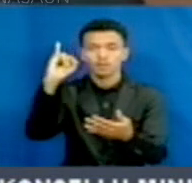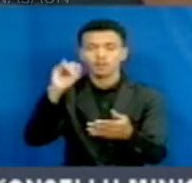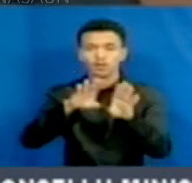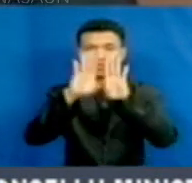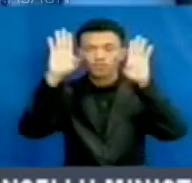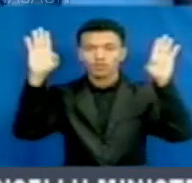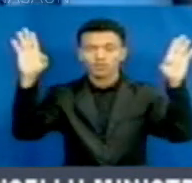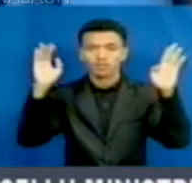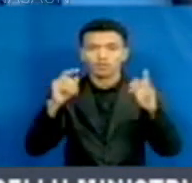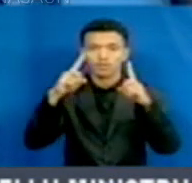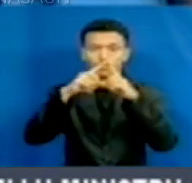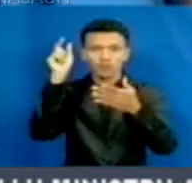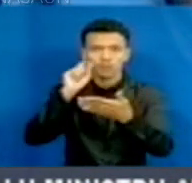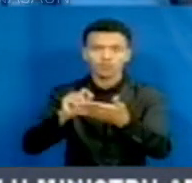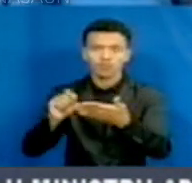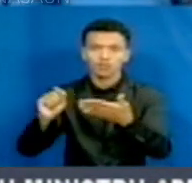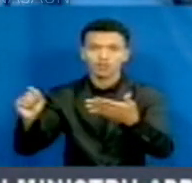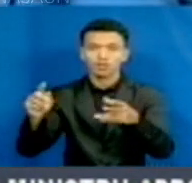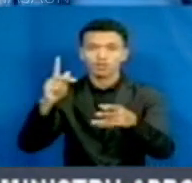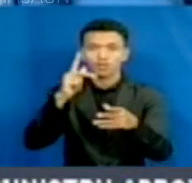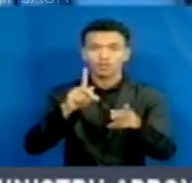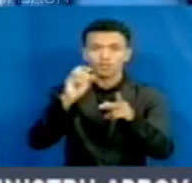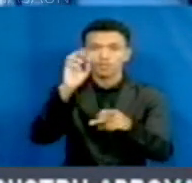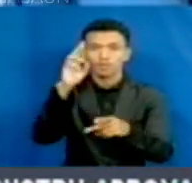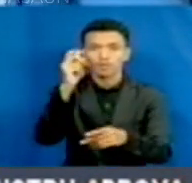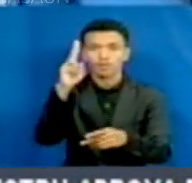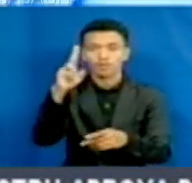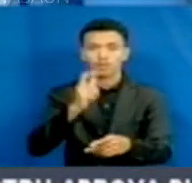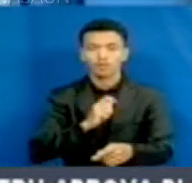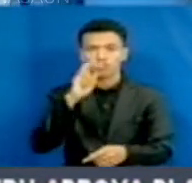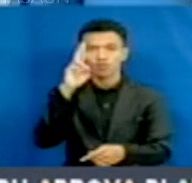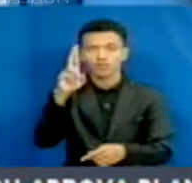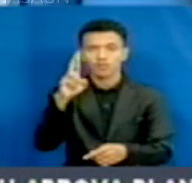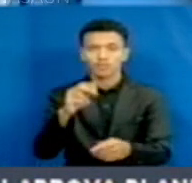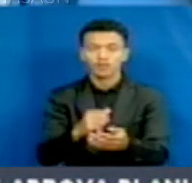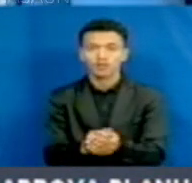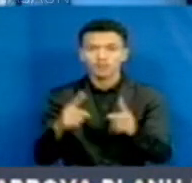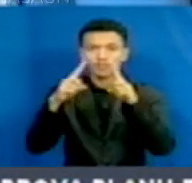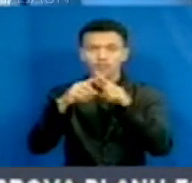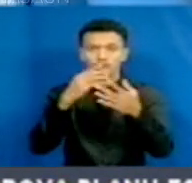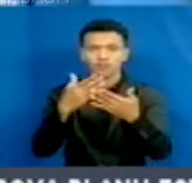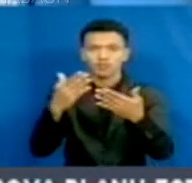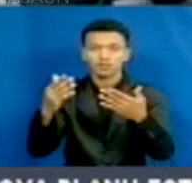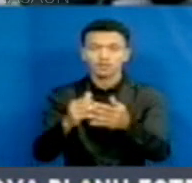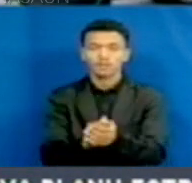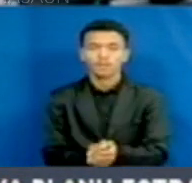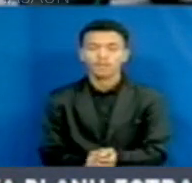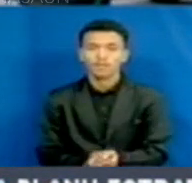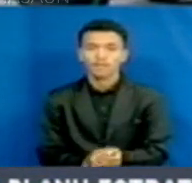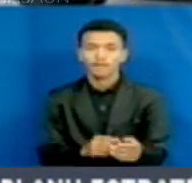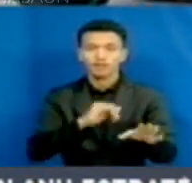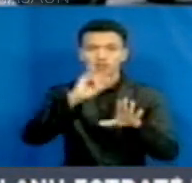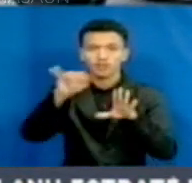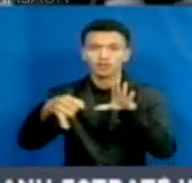prova variação ba contrato concessão Porto Baiatíbar. Rodi halo alteração ba objeto contrato concessão de BC